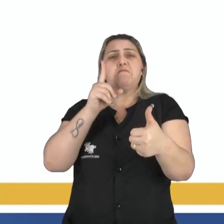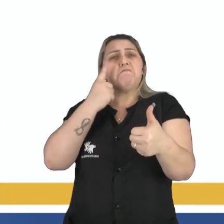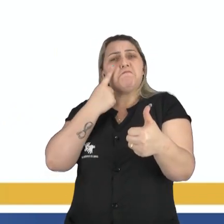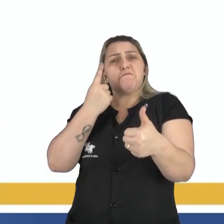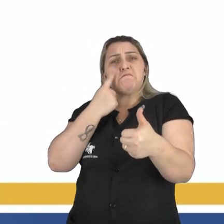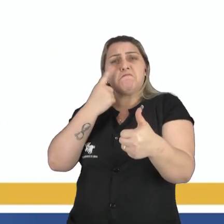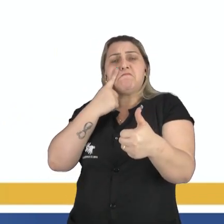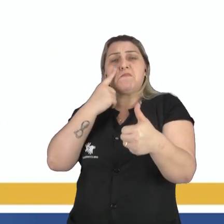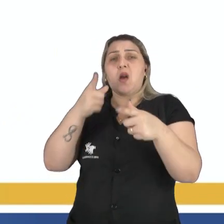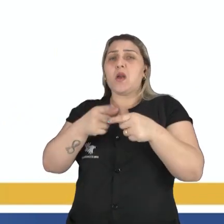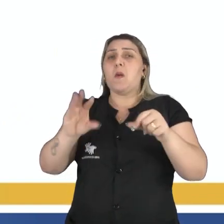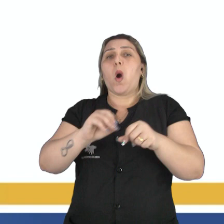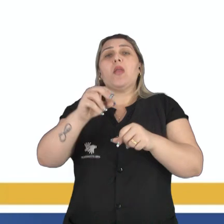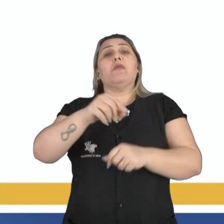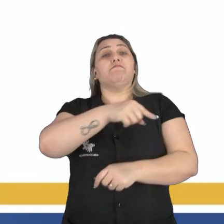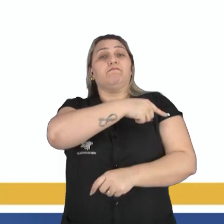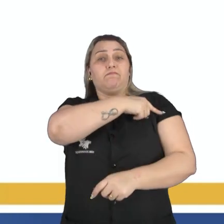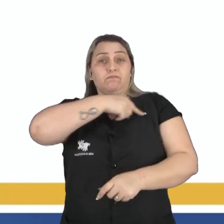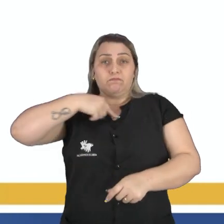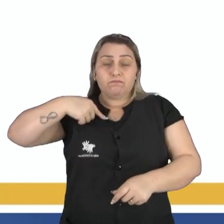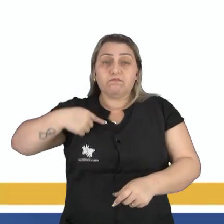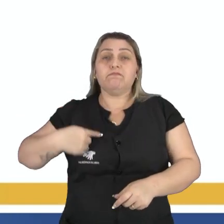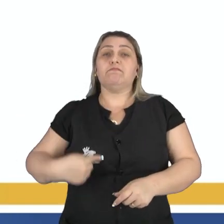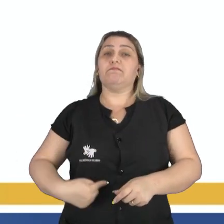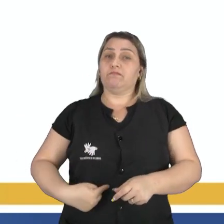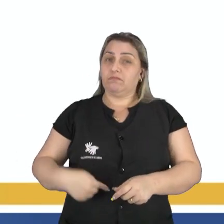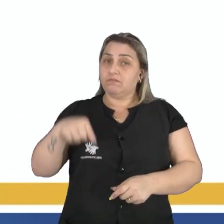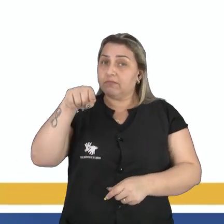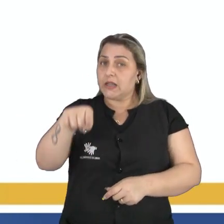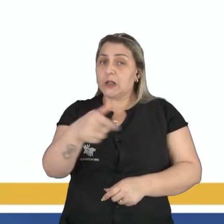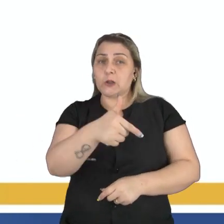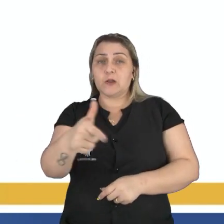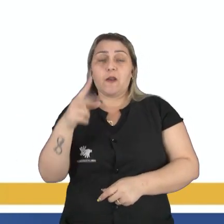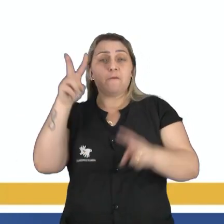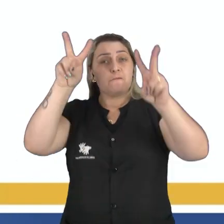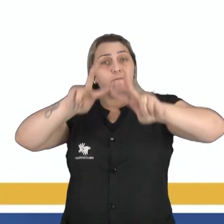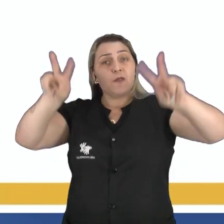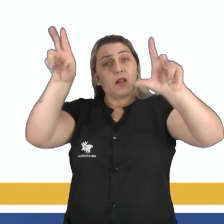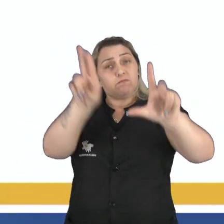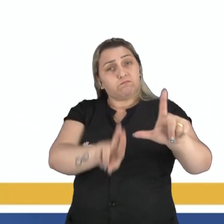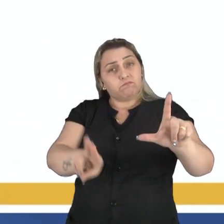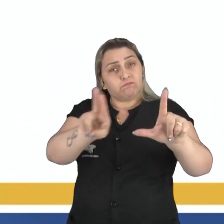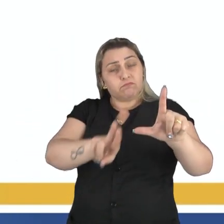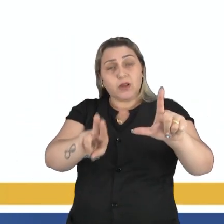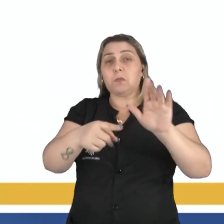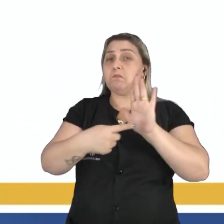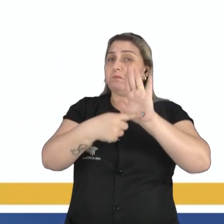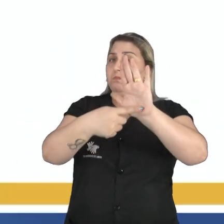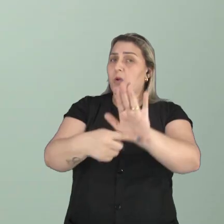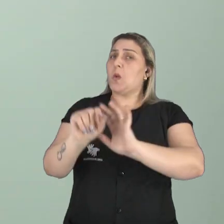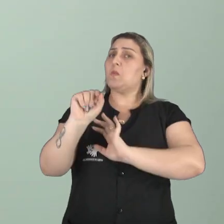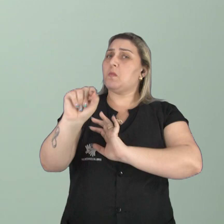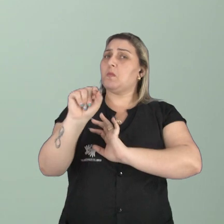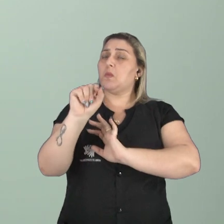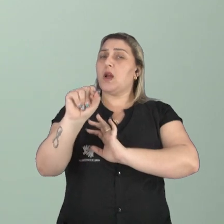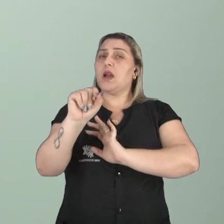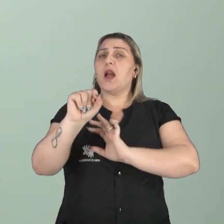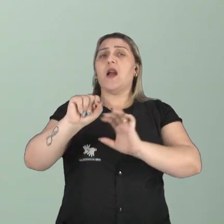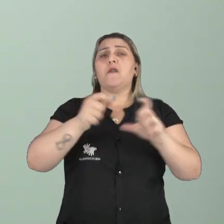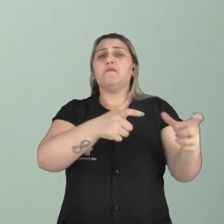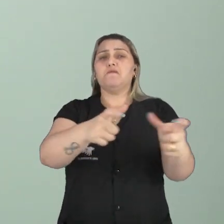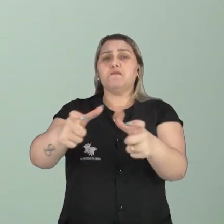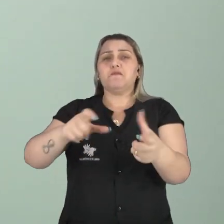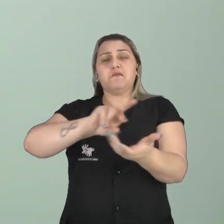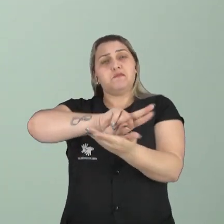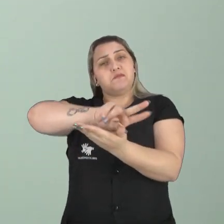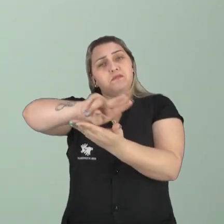dizer isso aí ou é no Japão ou é na China. Não é isso? Mesmo se você não estiver vendo a legenda. Então mostra que em vários